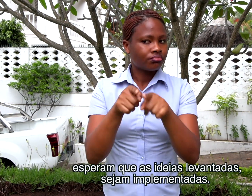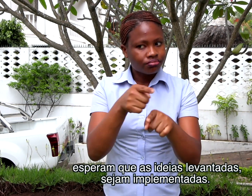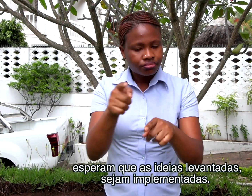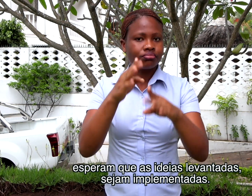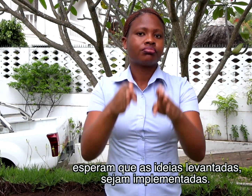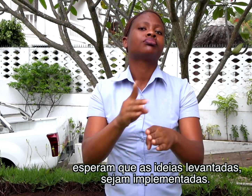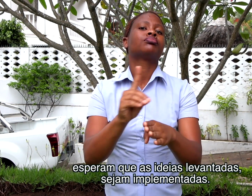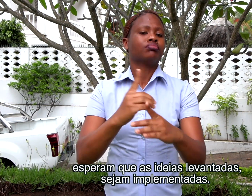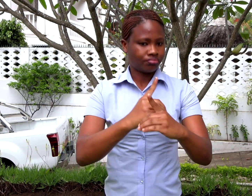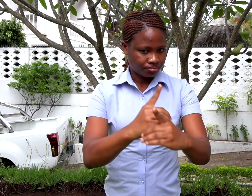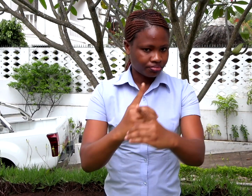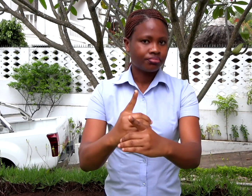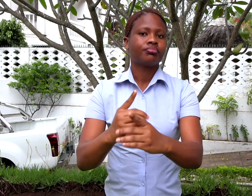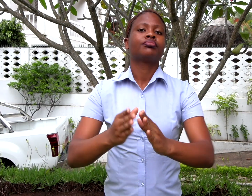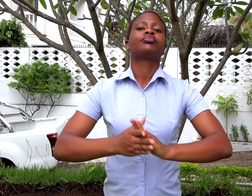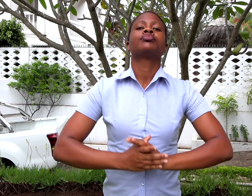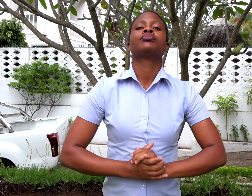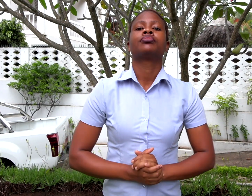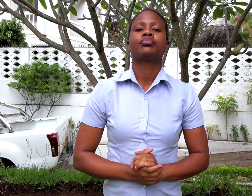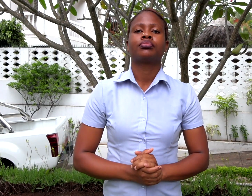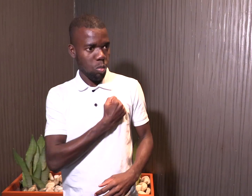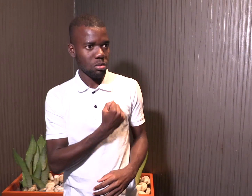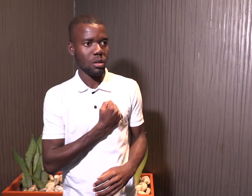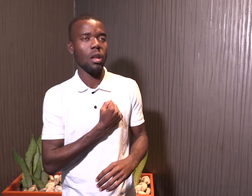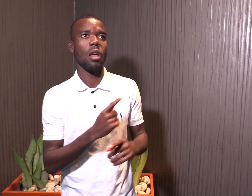sejam implementadas.